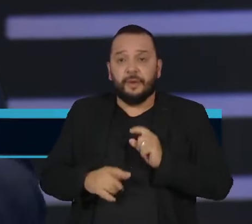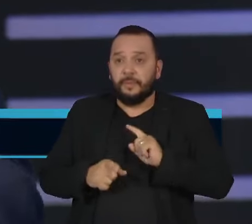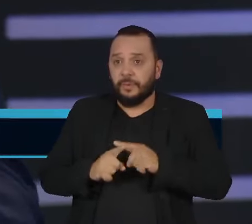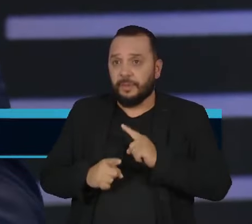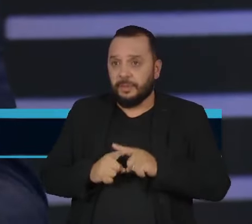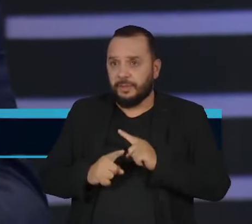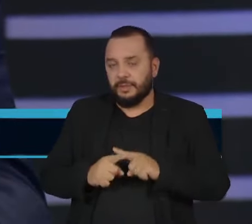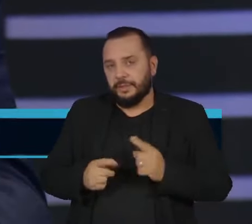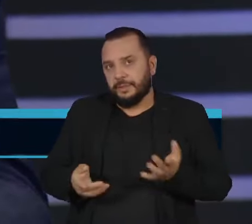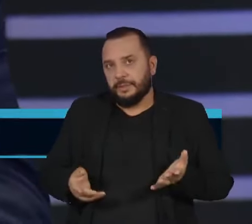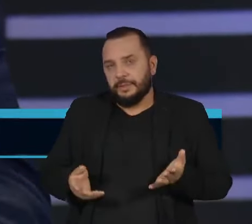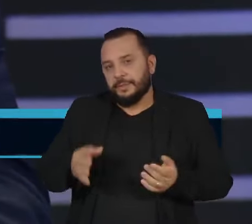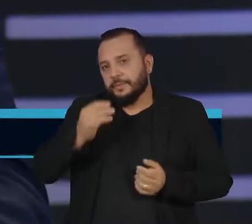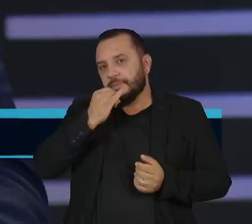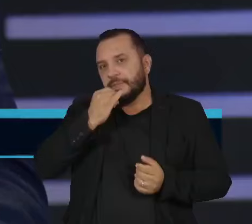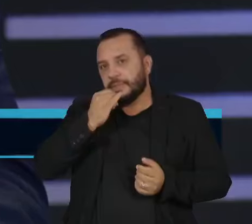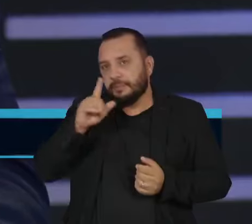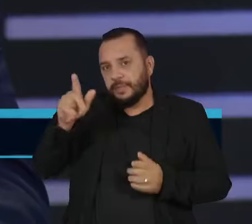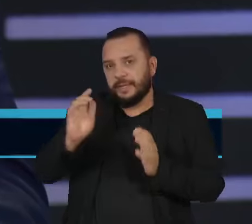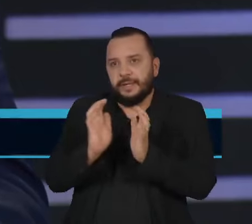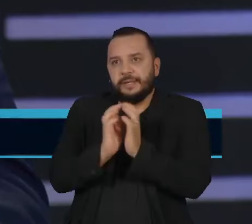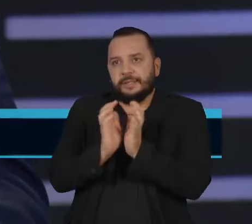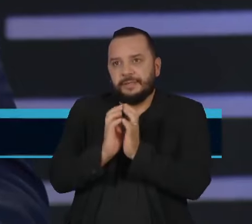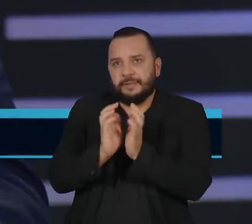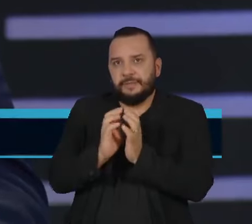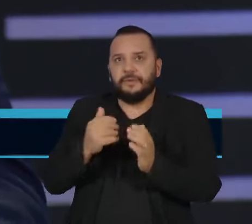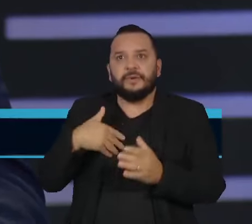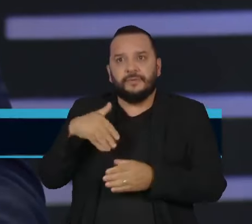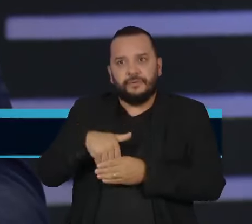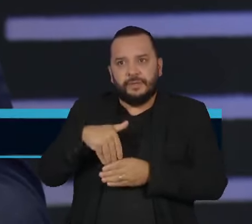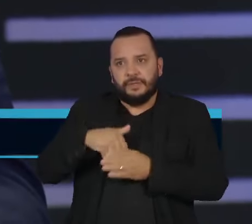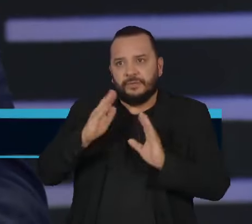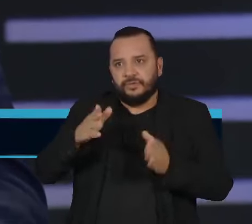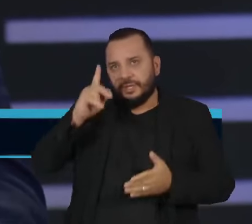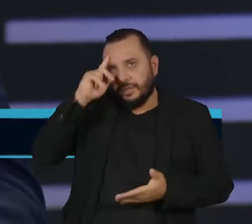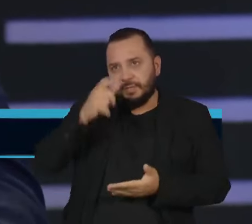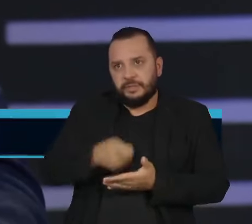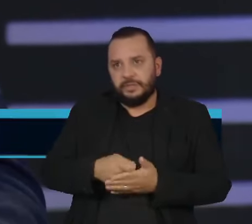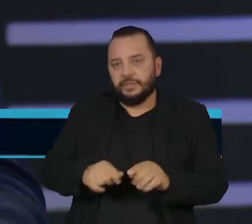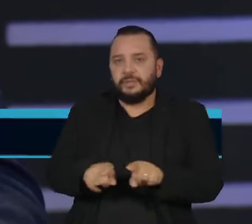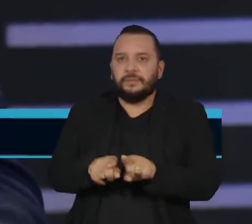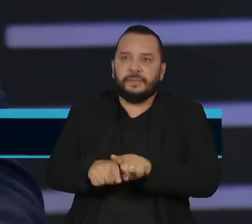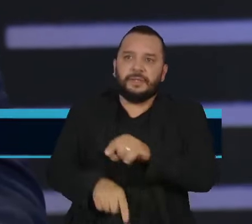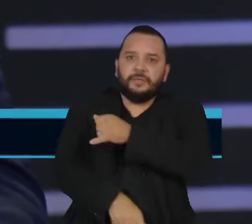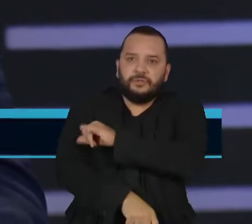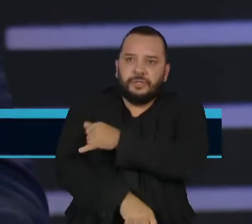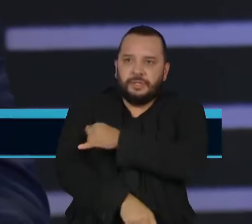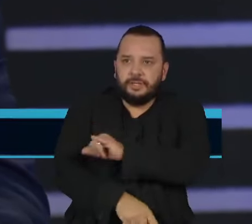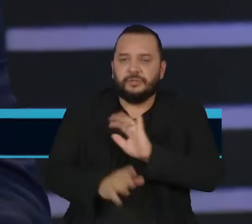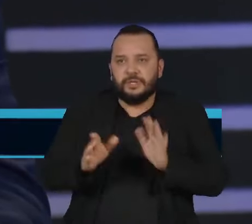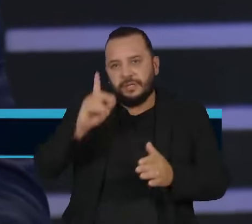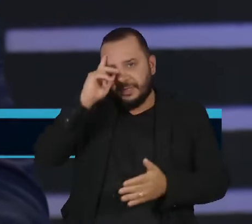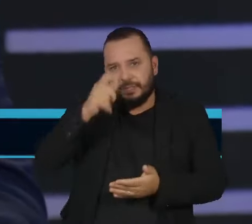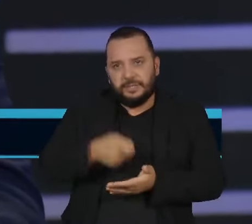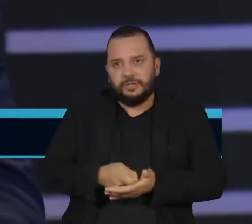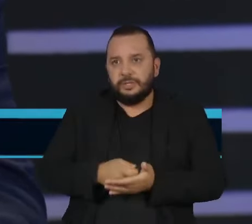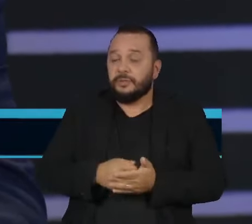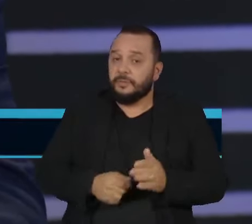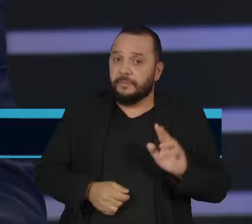no caso, por exemplo, de Recife, a eleição já está decidida. No Rio de Janeiro, idem. Em Belo Horizonte,